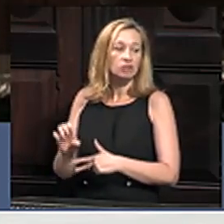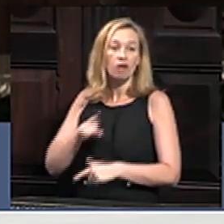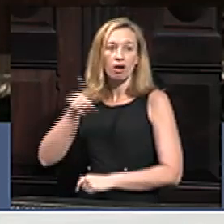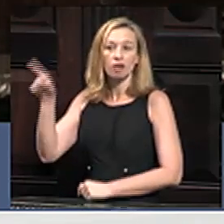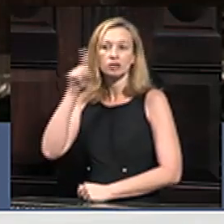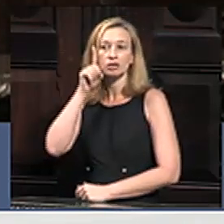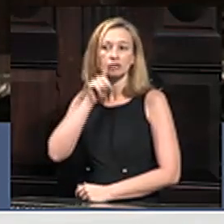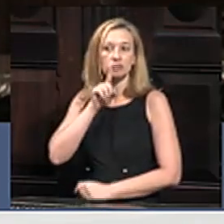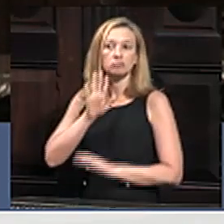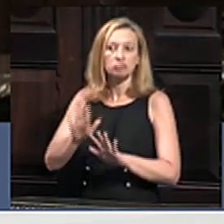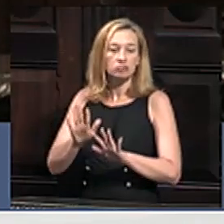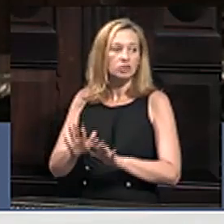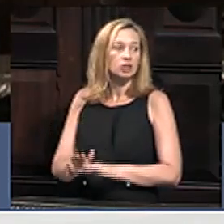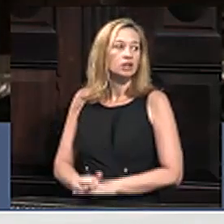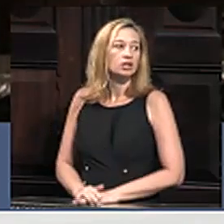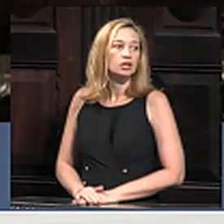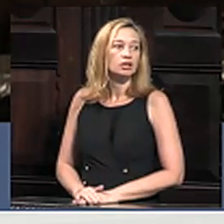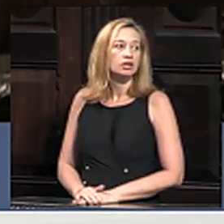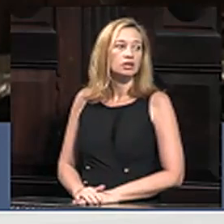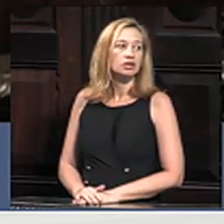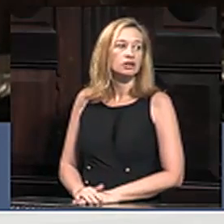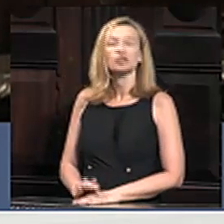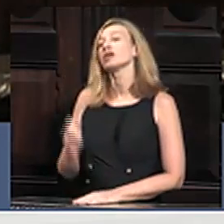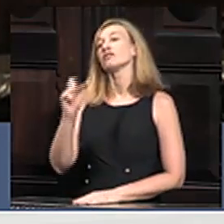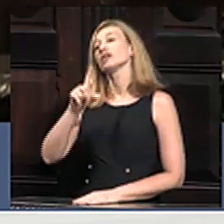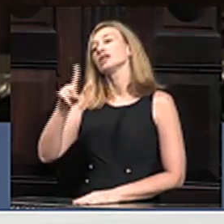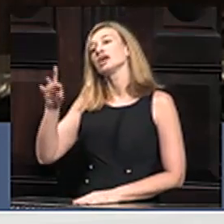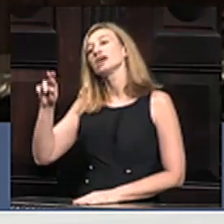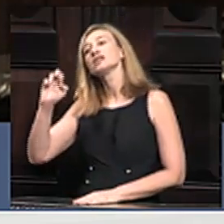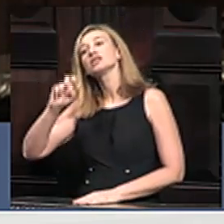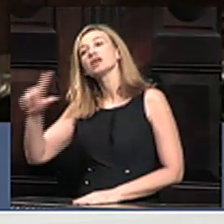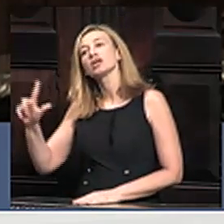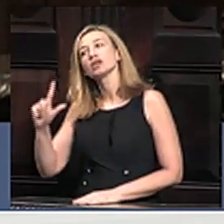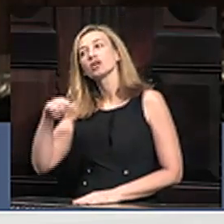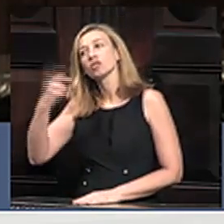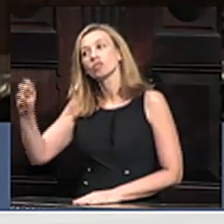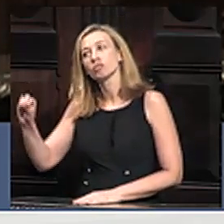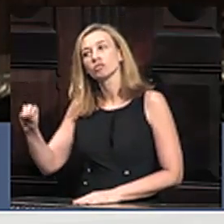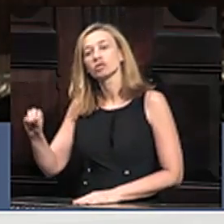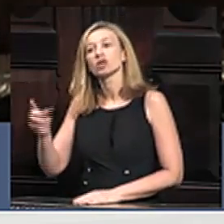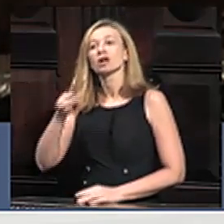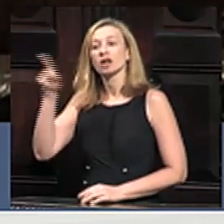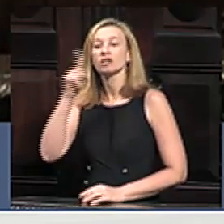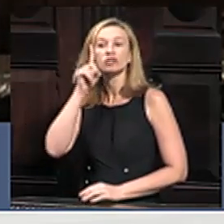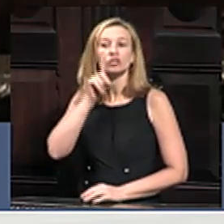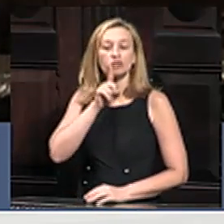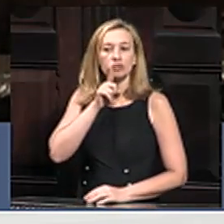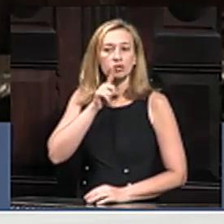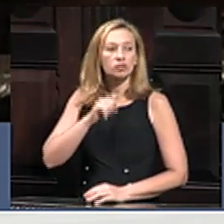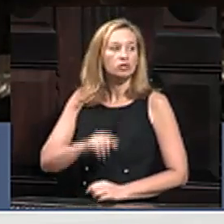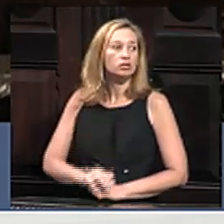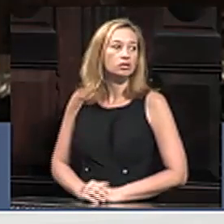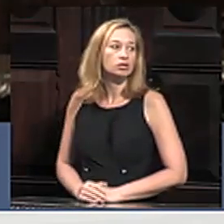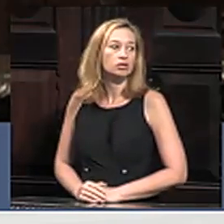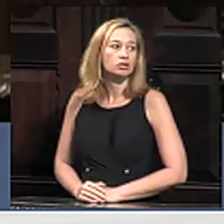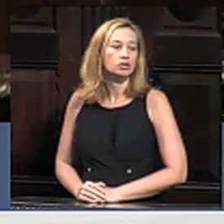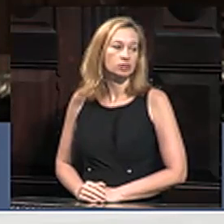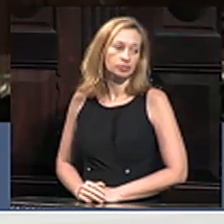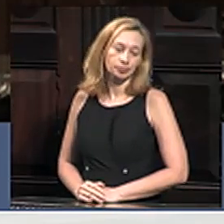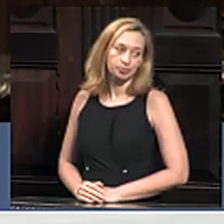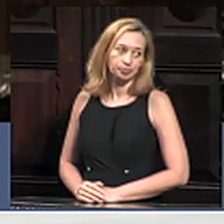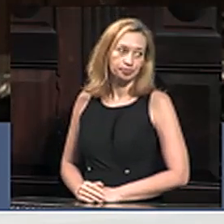Aliás, a federação nos Estados Unidos está fundamentada em outras normas.